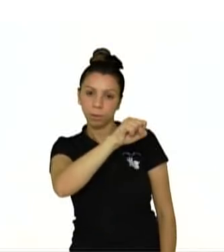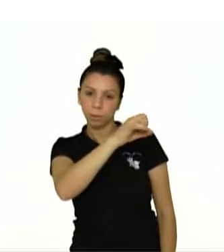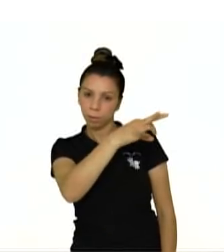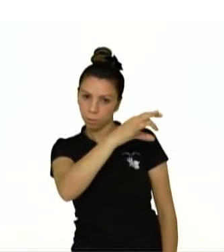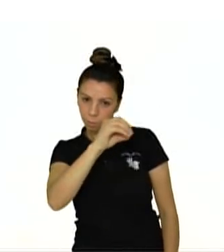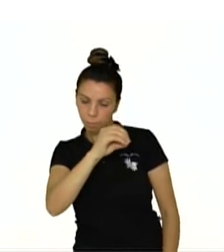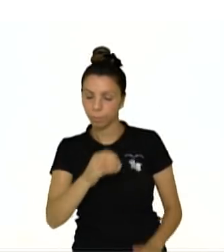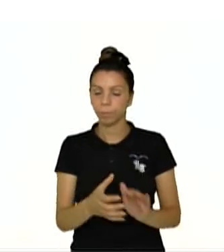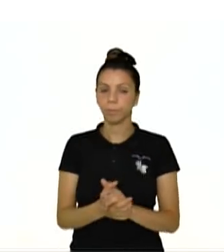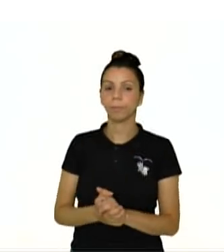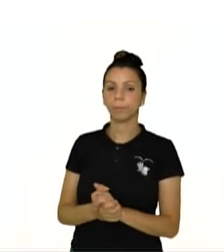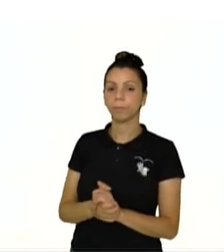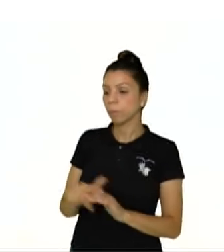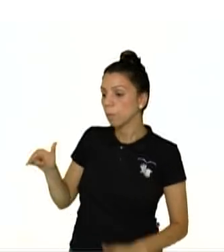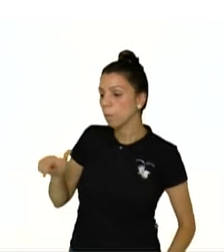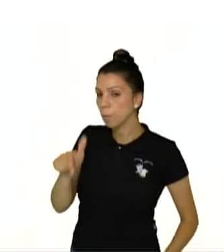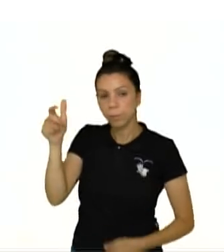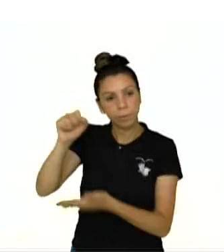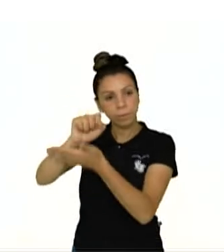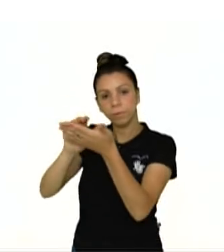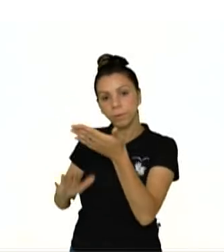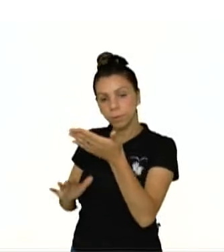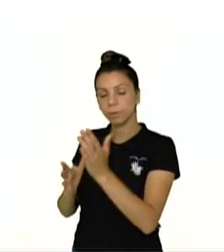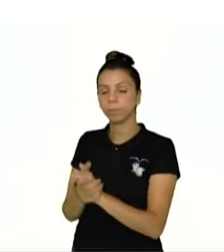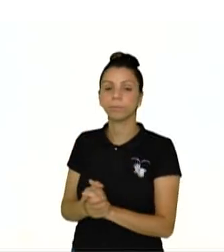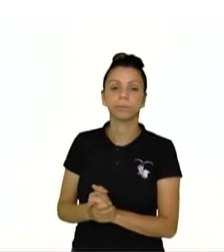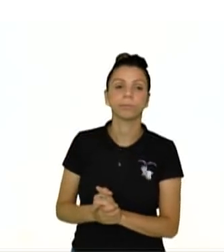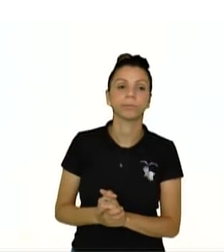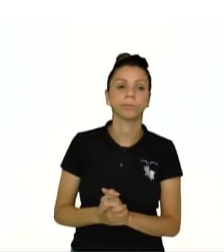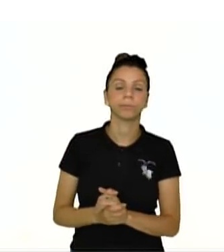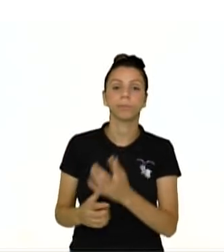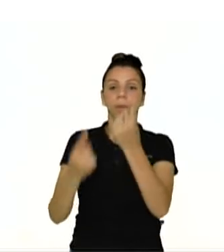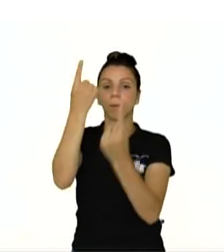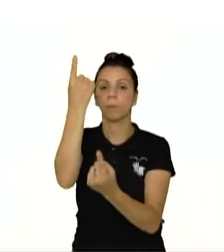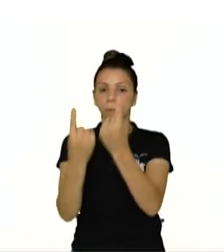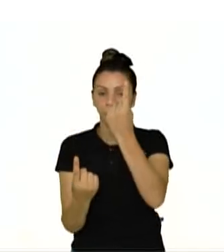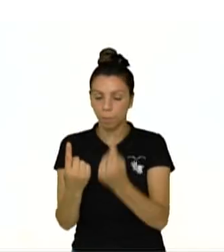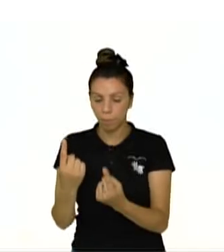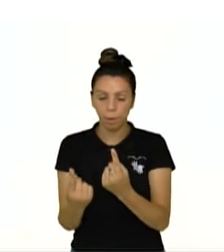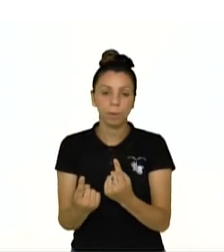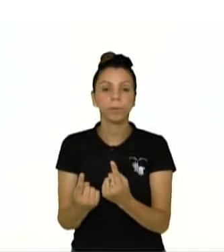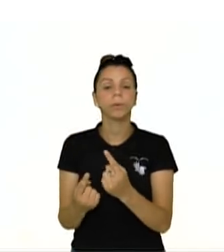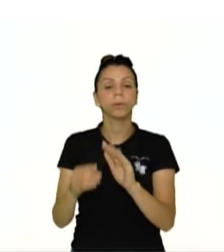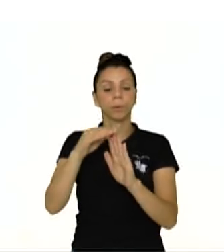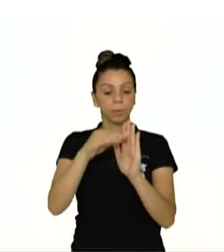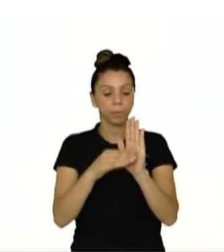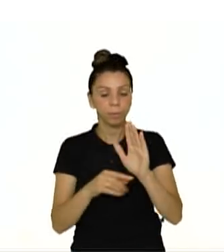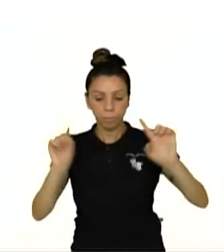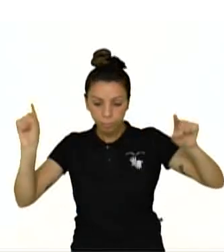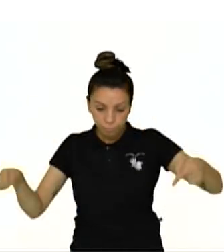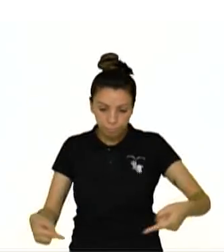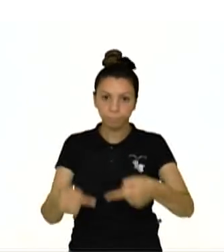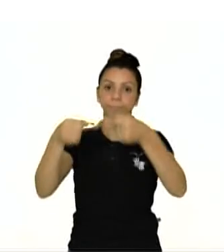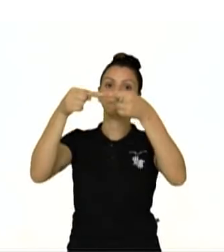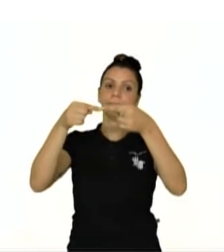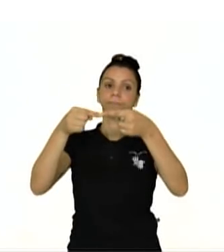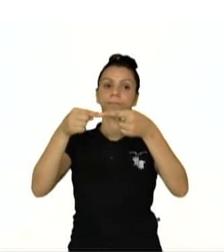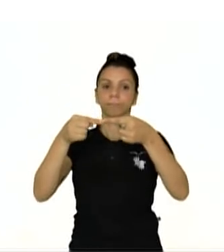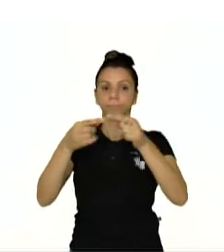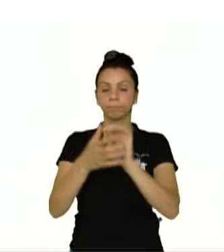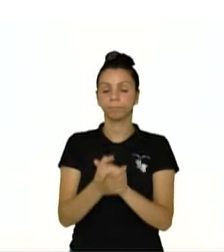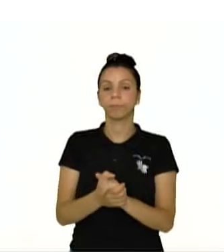E a próxima atividade diz assim: qual das alternativas a seguir corresponde a uma